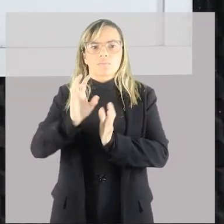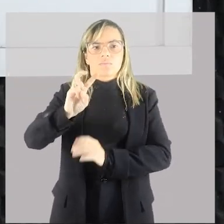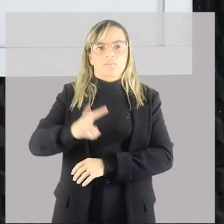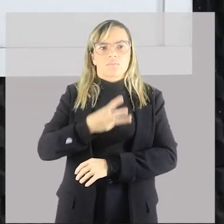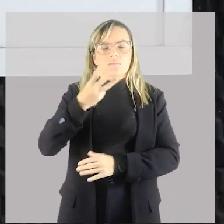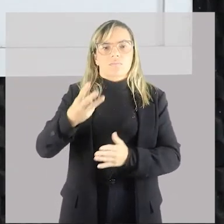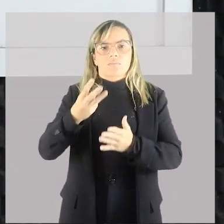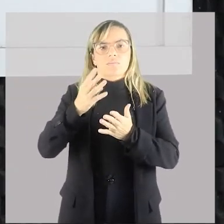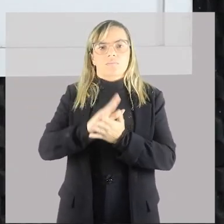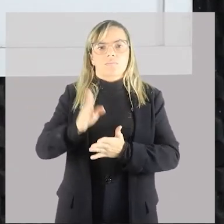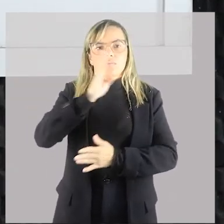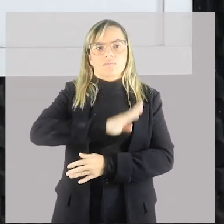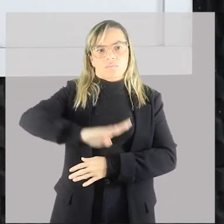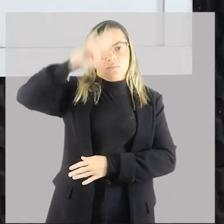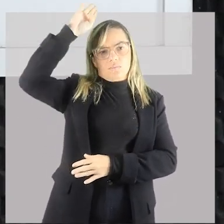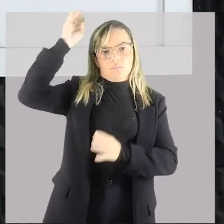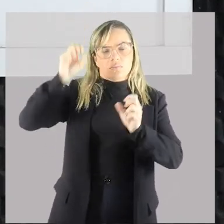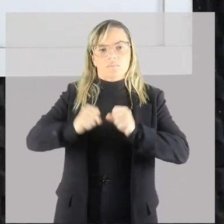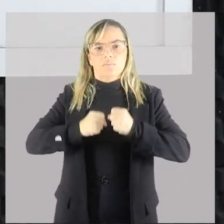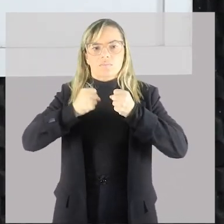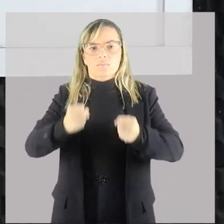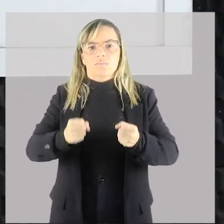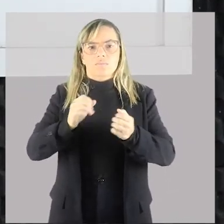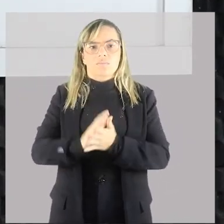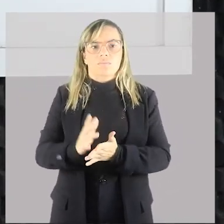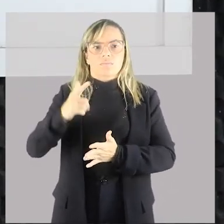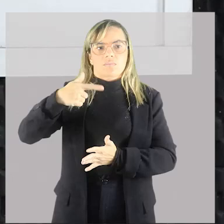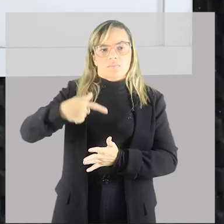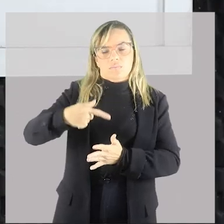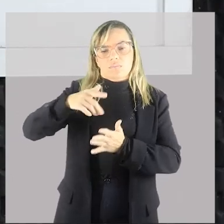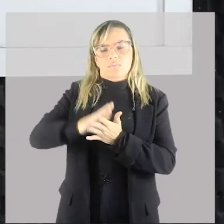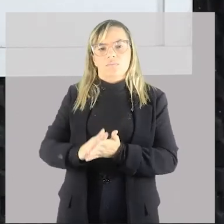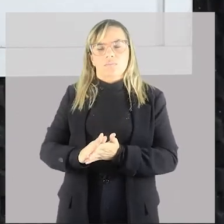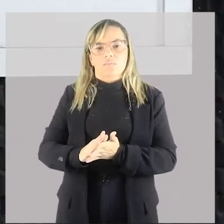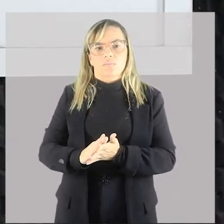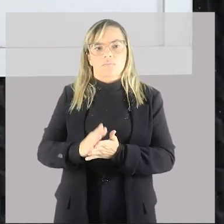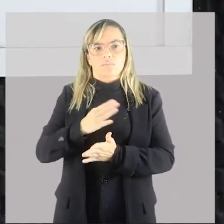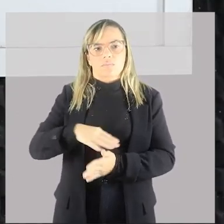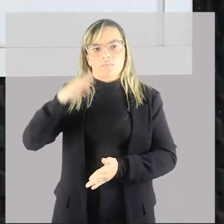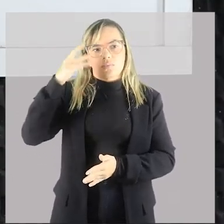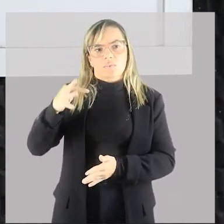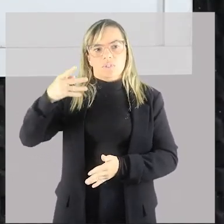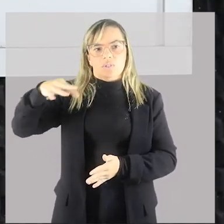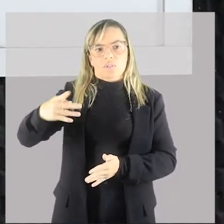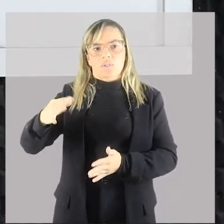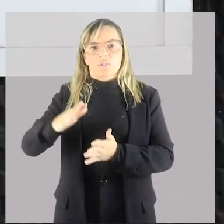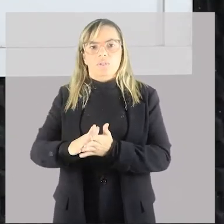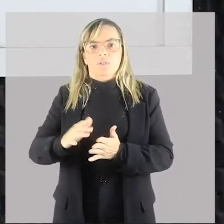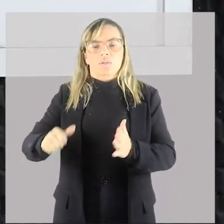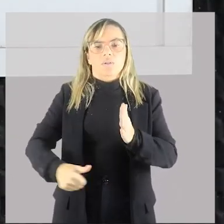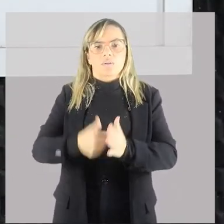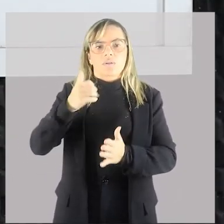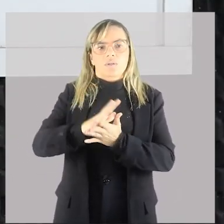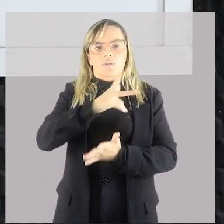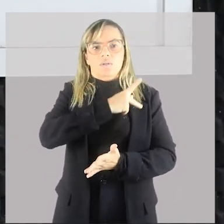3 bombeiros podemos formar com 7 tenentes? Sendo que o primeiro é presidente e o segundo é vice-presidente. Ora,